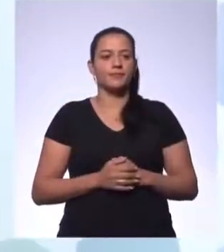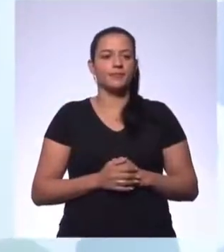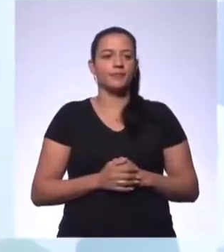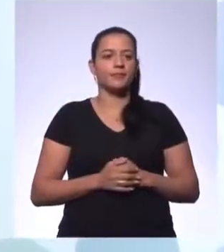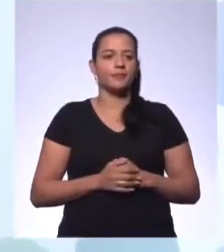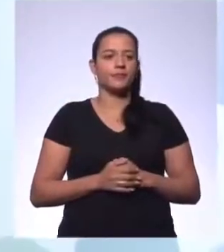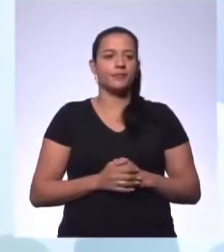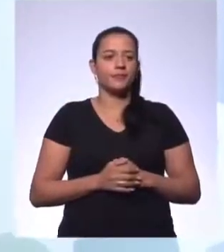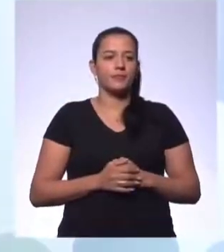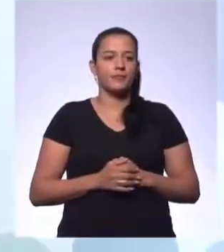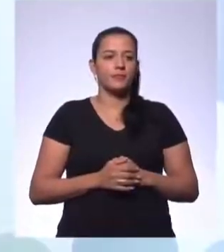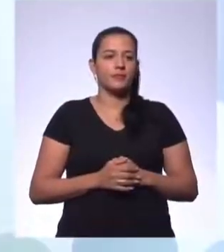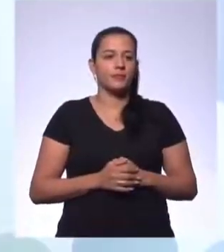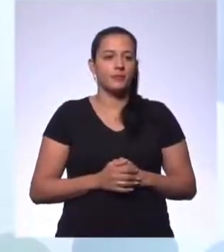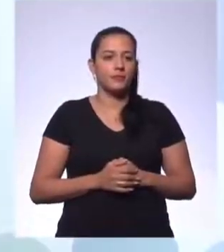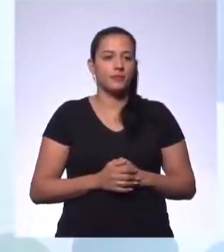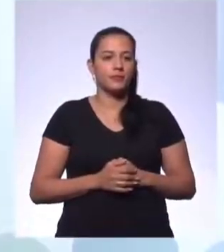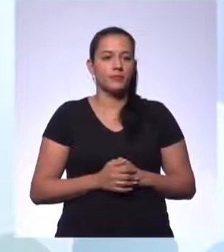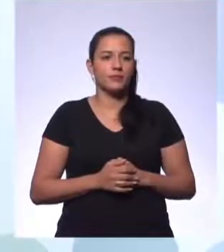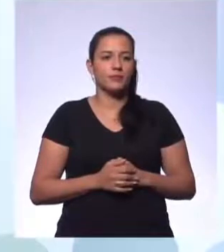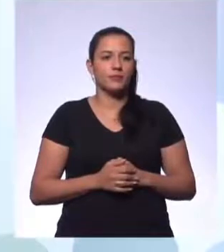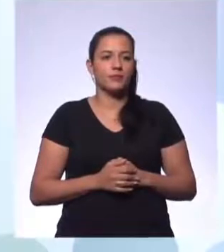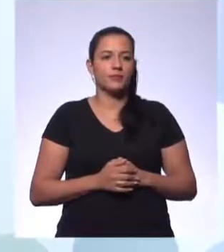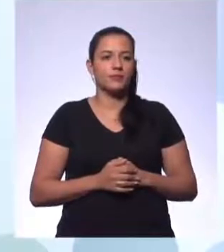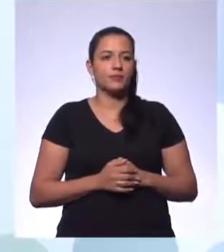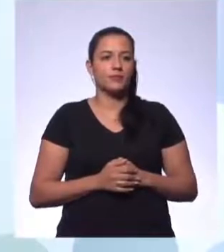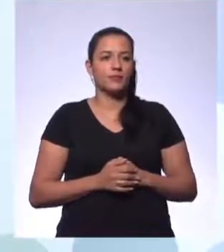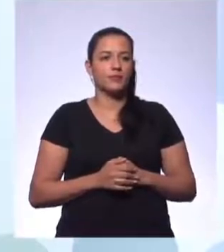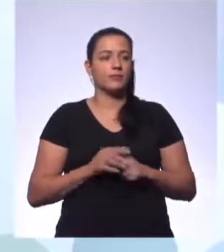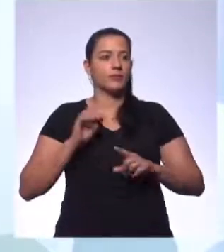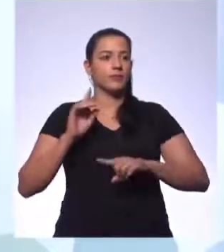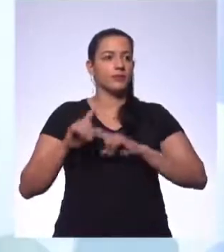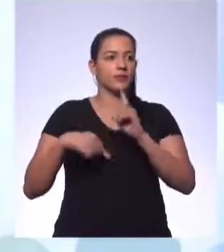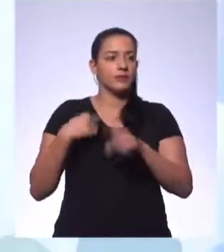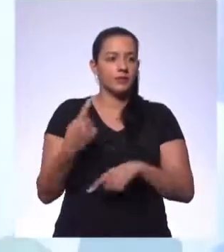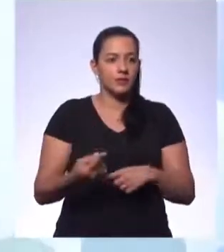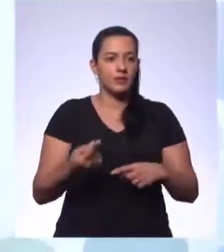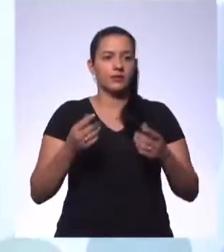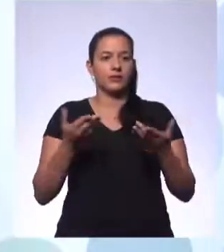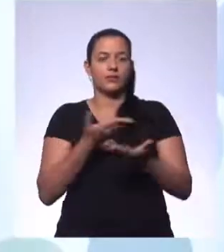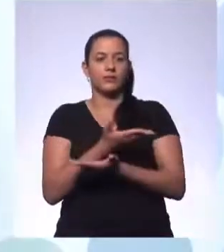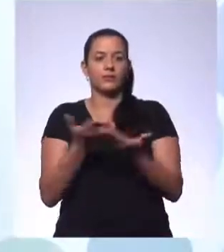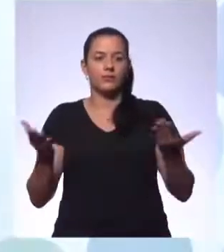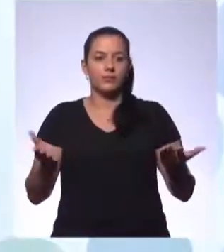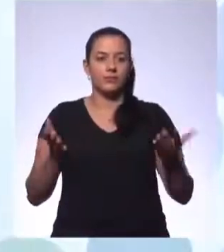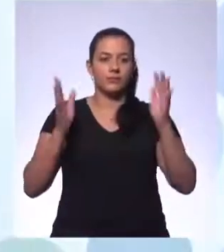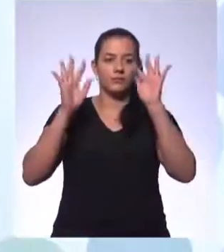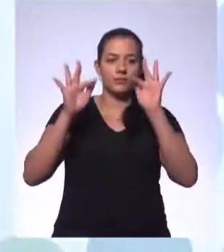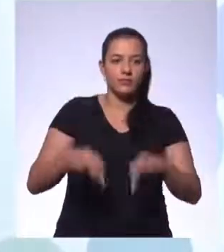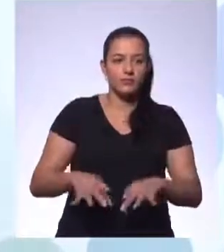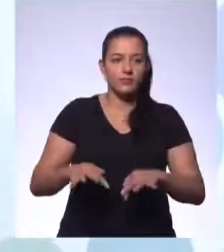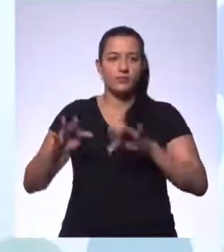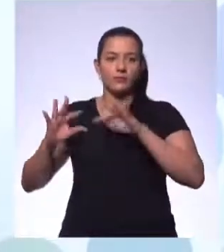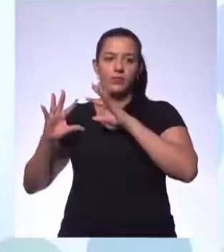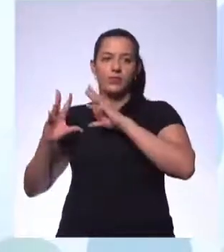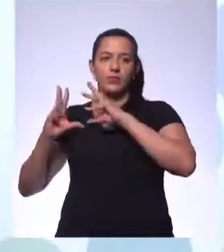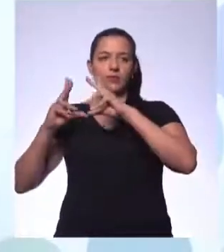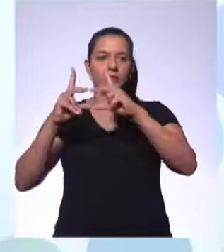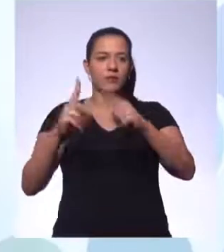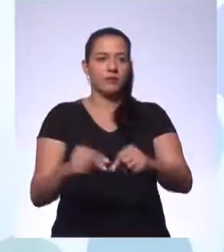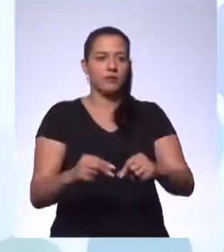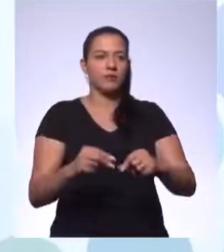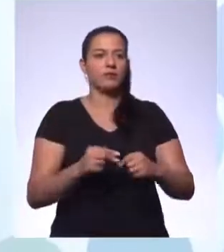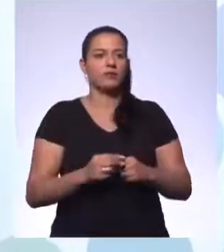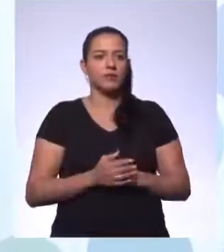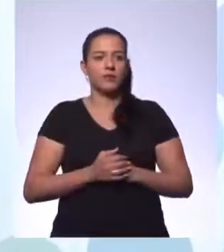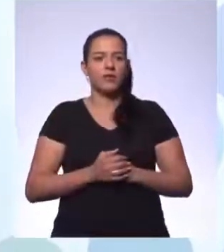Vamos lá. Então, aí, gente, né? Depois que vocês finalizaram, né? Todo,